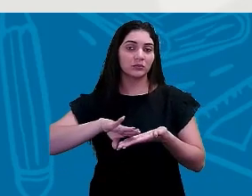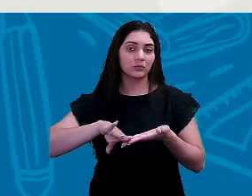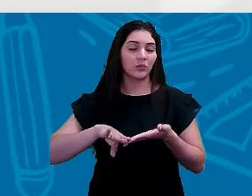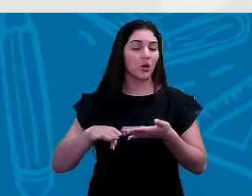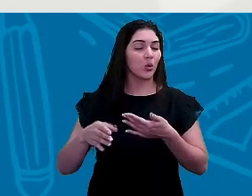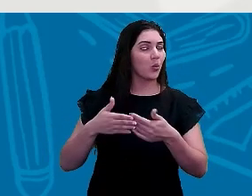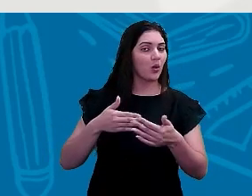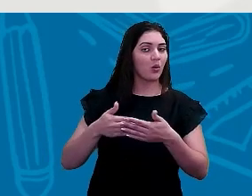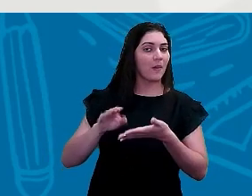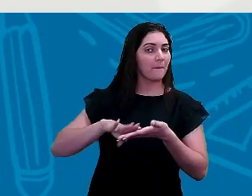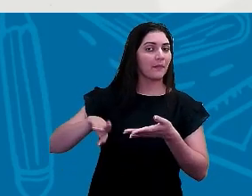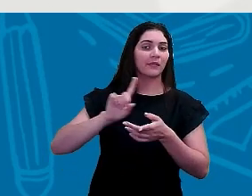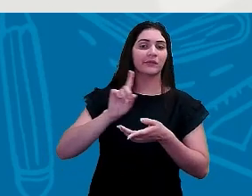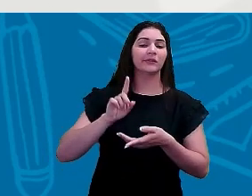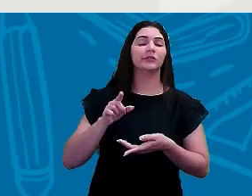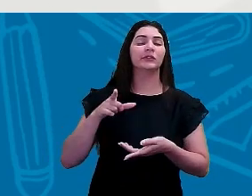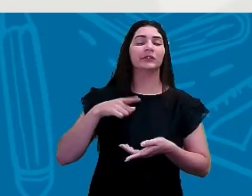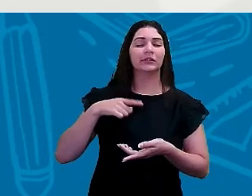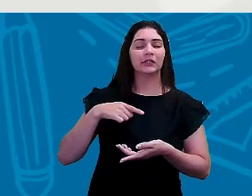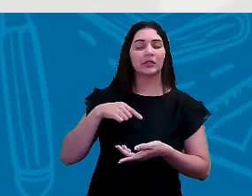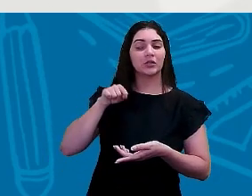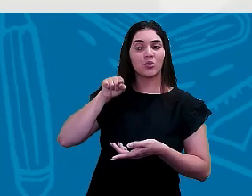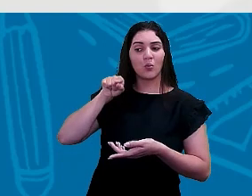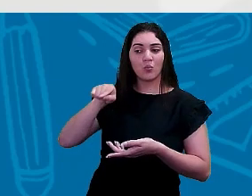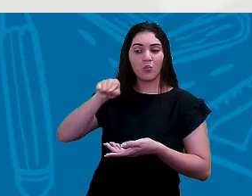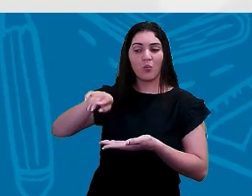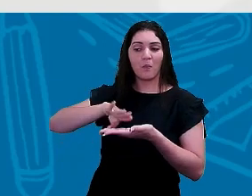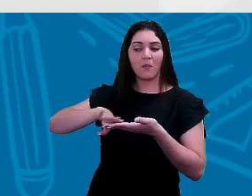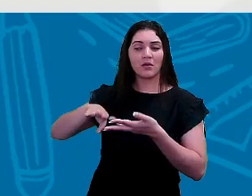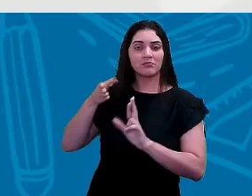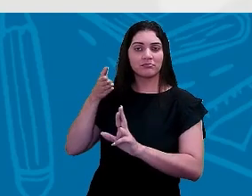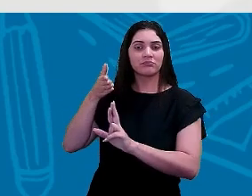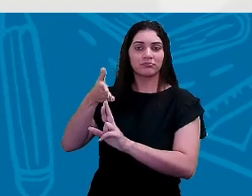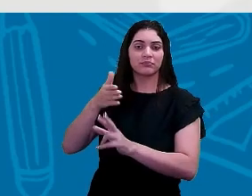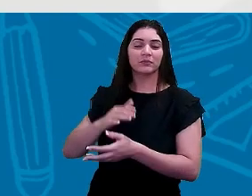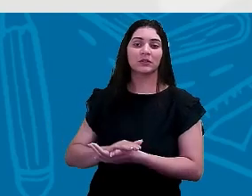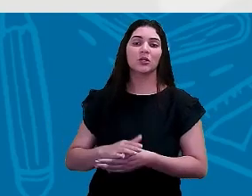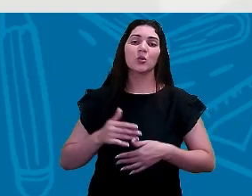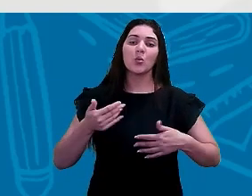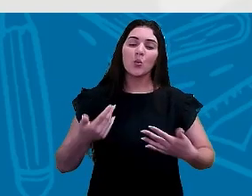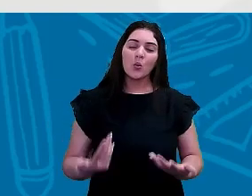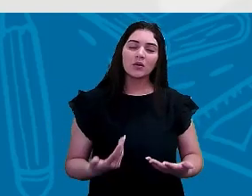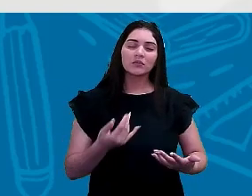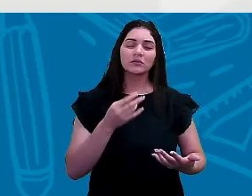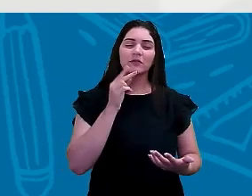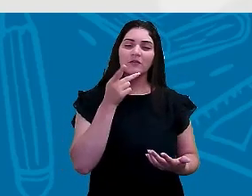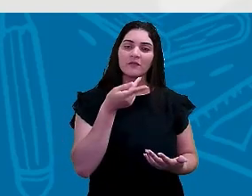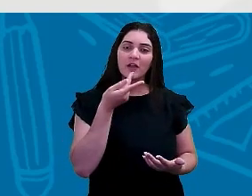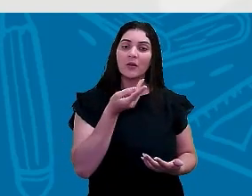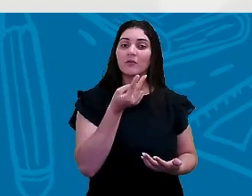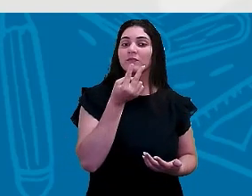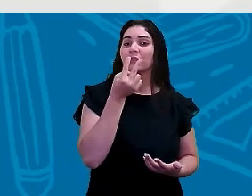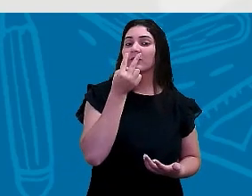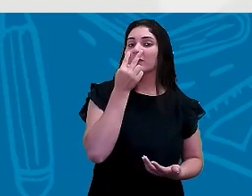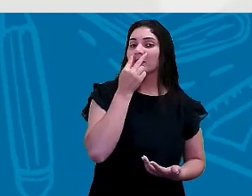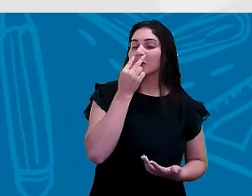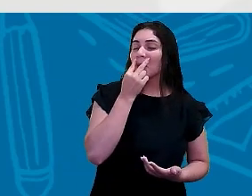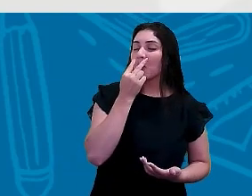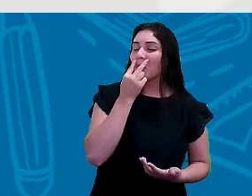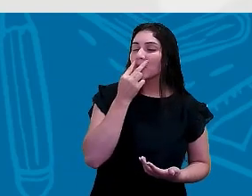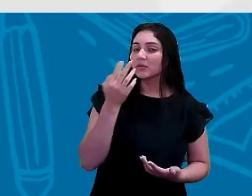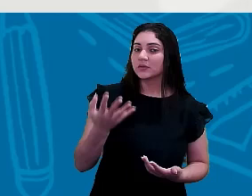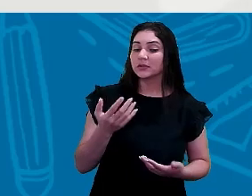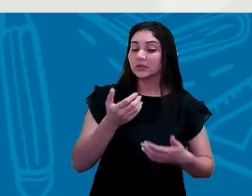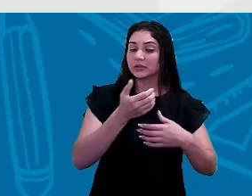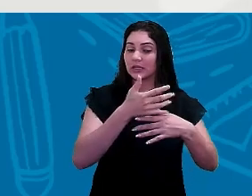qualquer banco, vai ser aquele banco que eu estou me referindo. Quando eu digo Vitória de Santo Antão, é uma